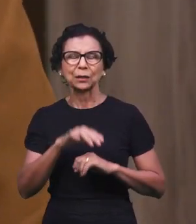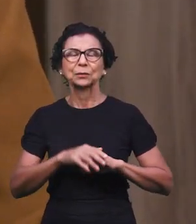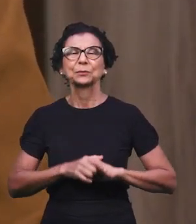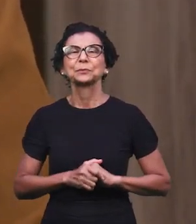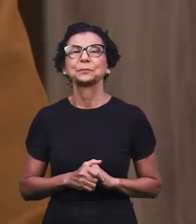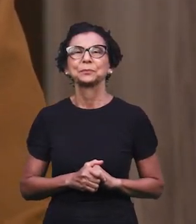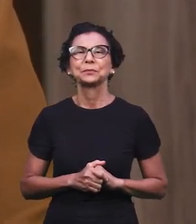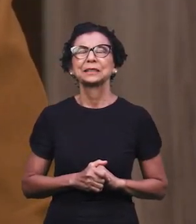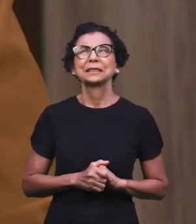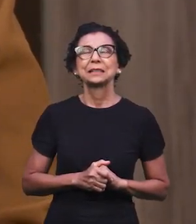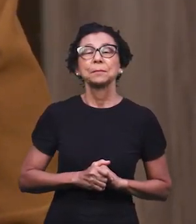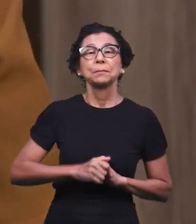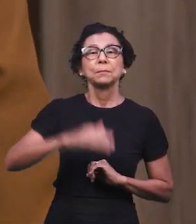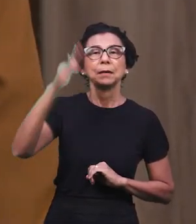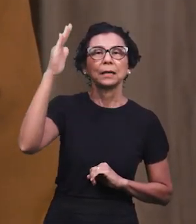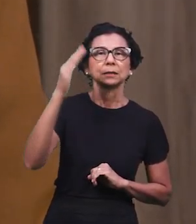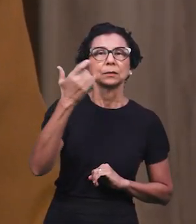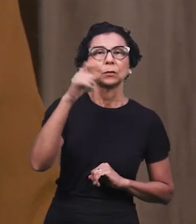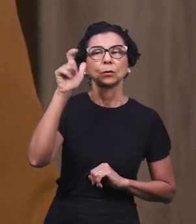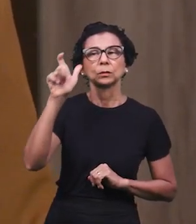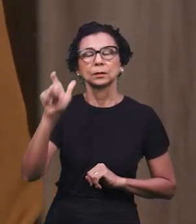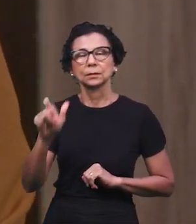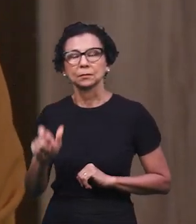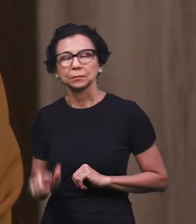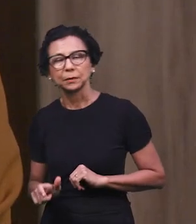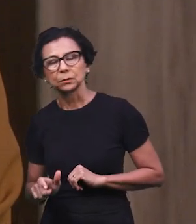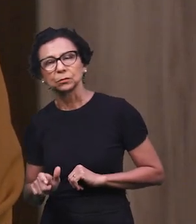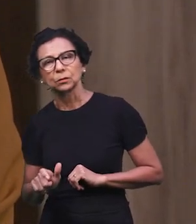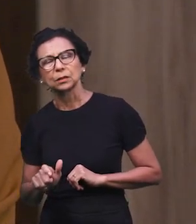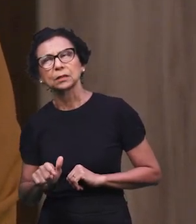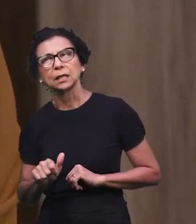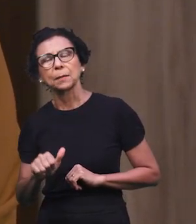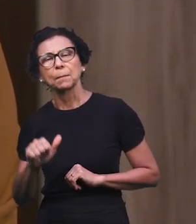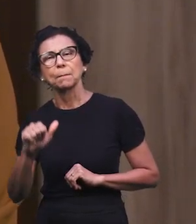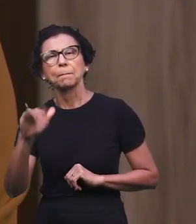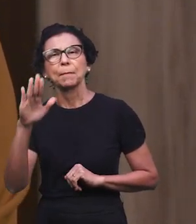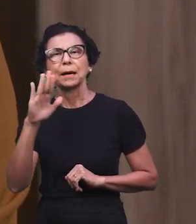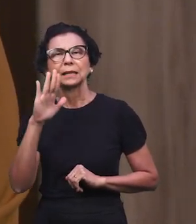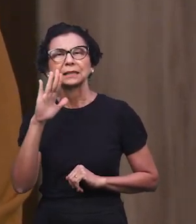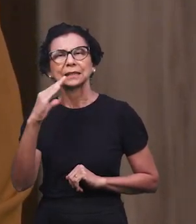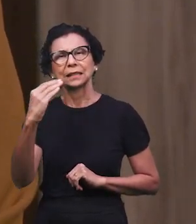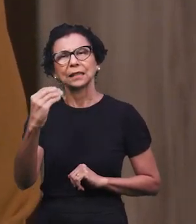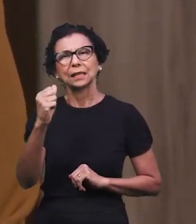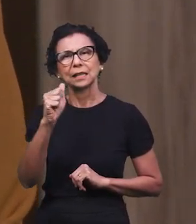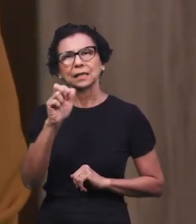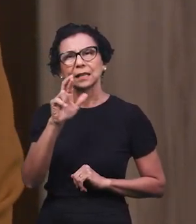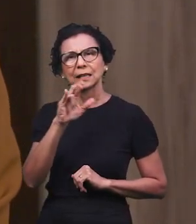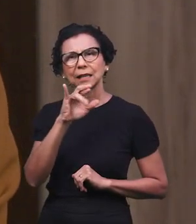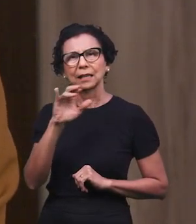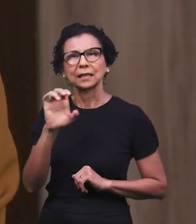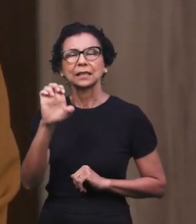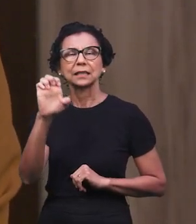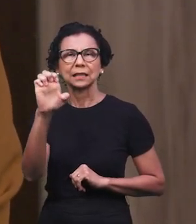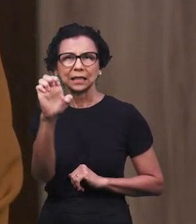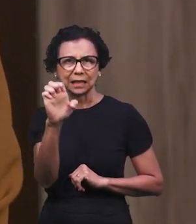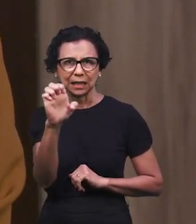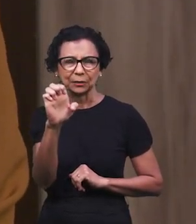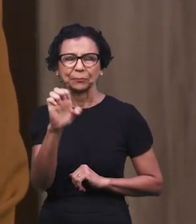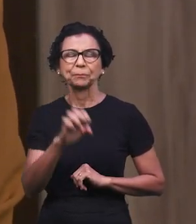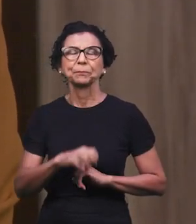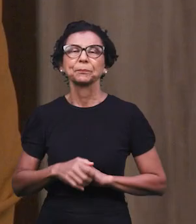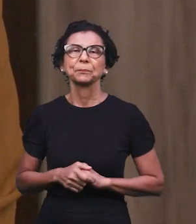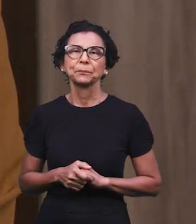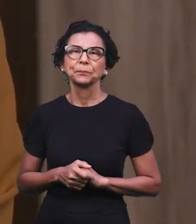têm tendência a ter tártaro, depende do pH da boca. E aí, as consequências desse tártaro